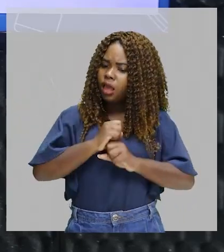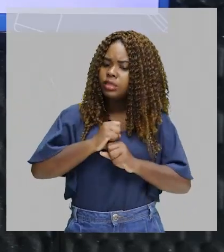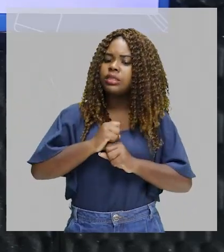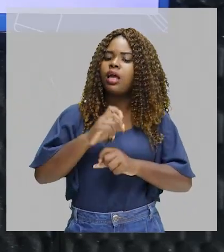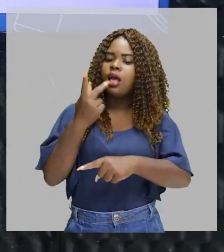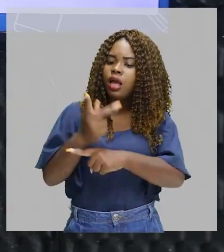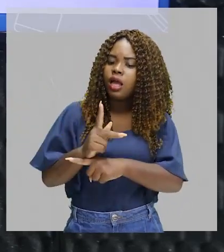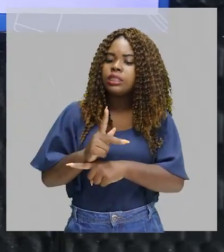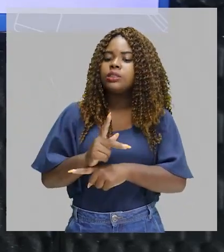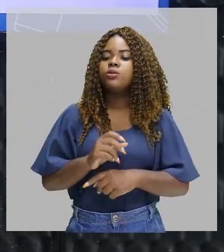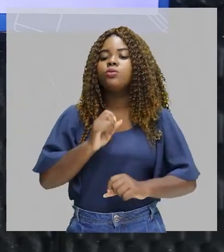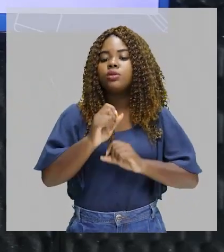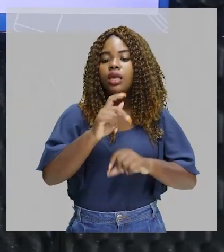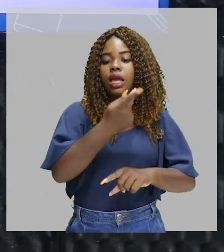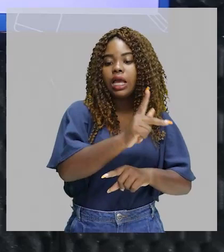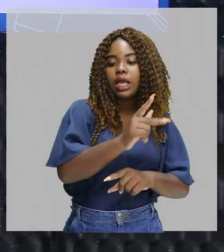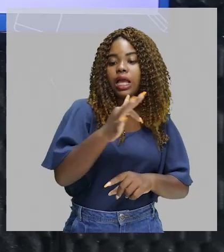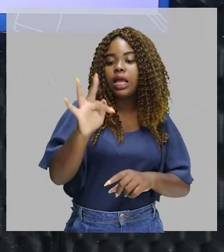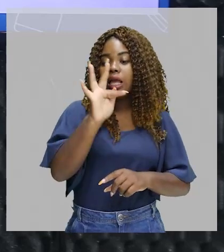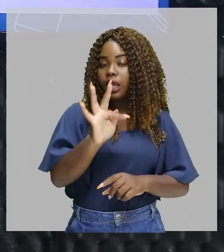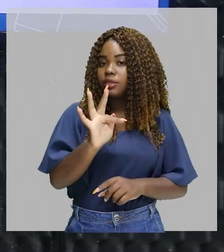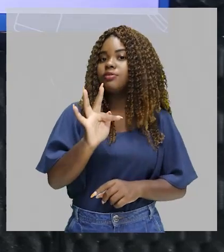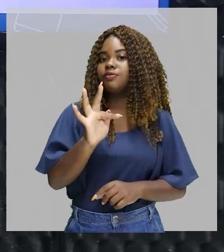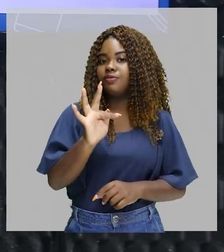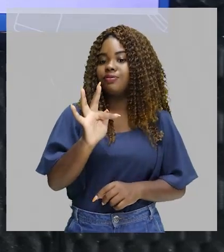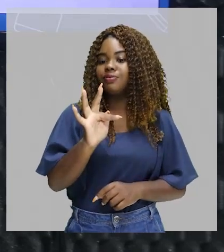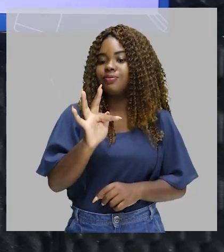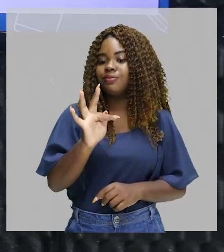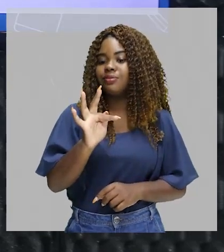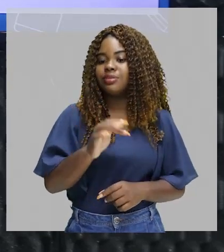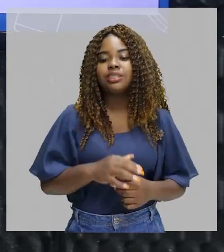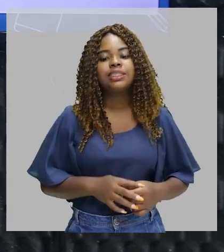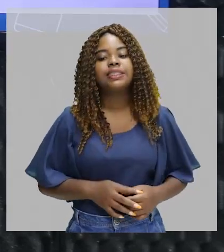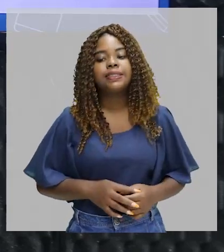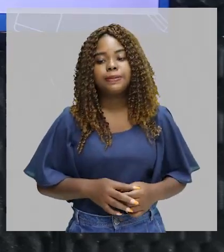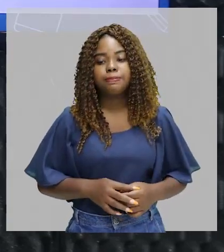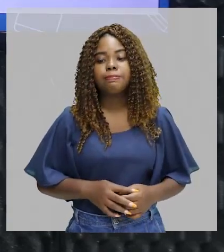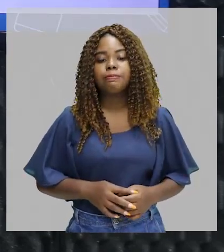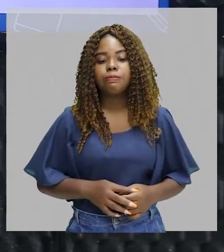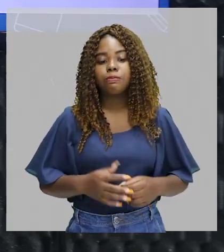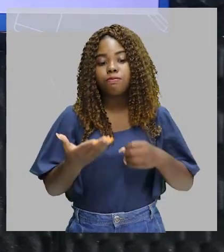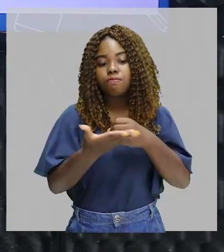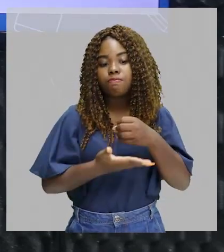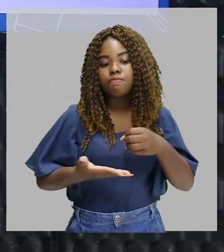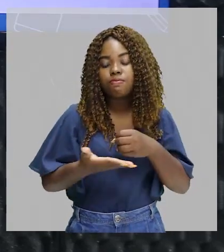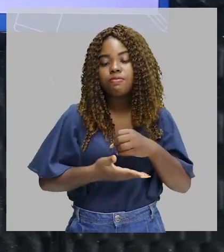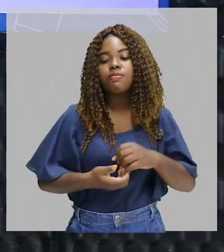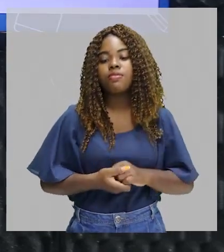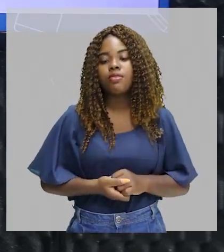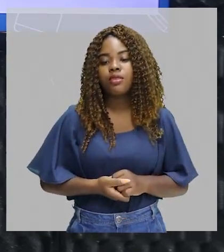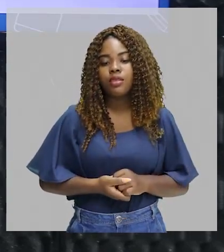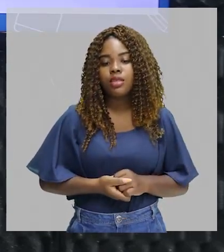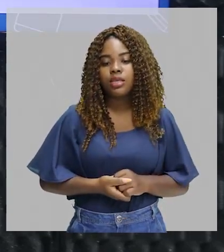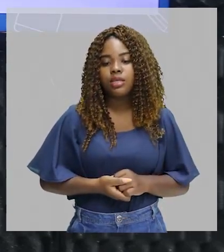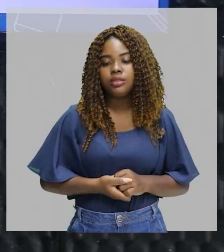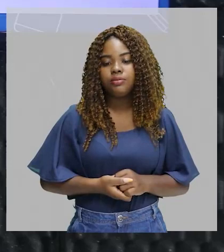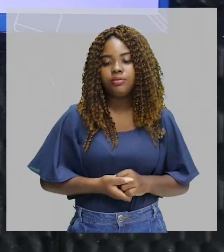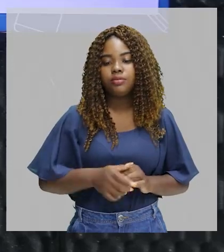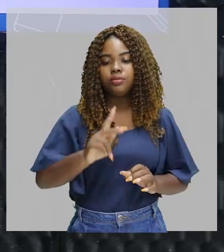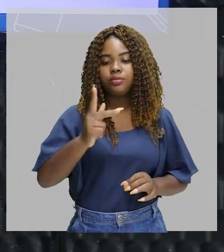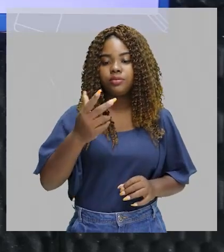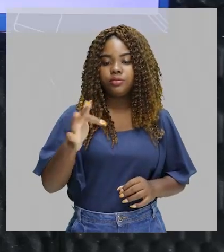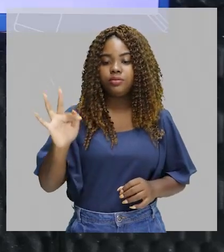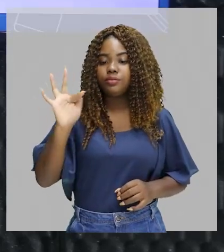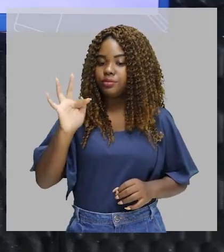do HF, do ácido fluorídrico, certo? Então, aqui é uma base. O